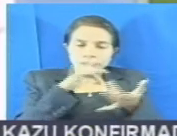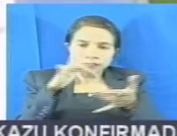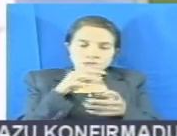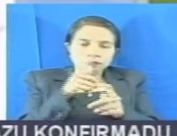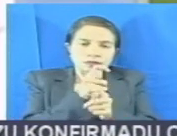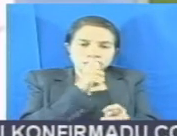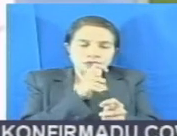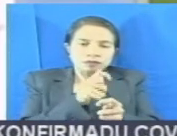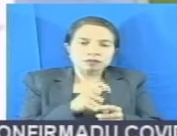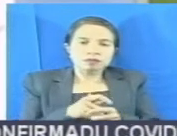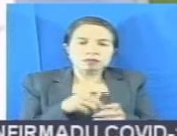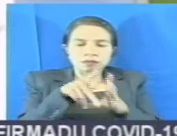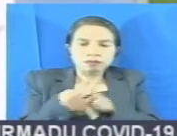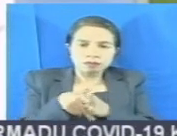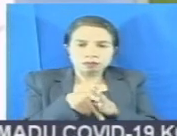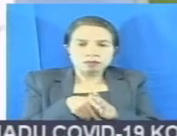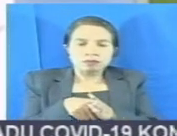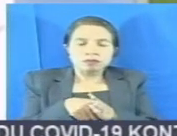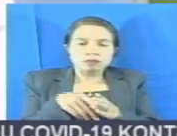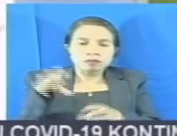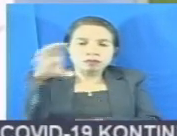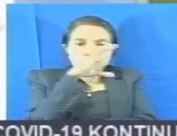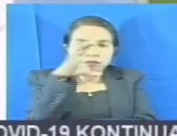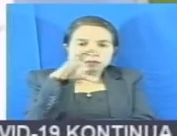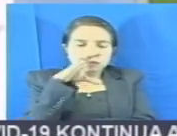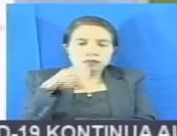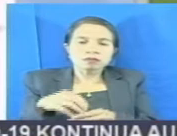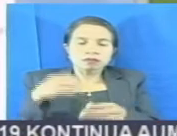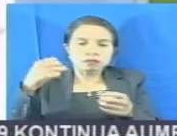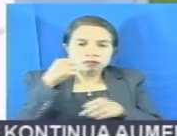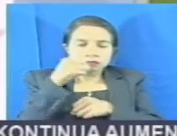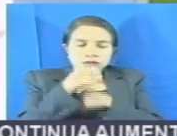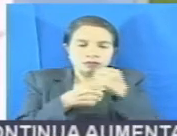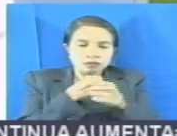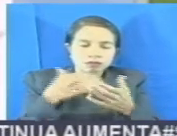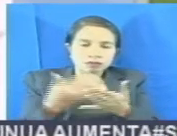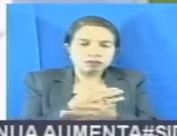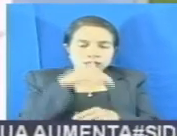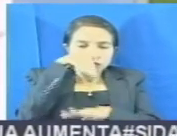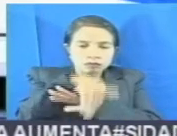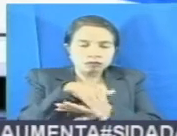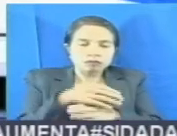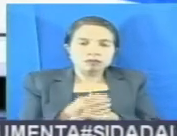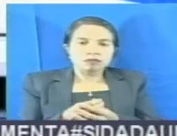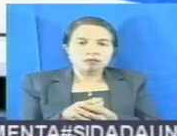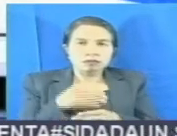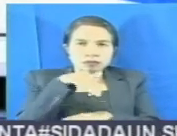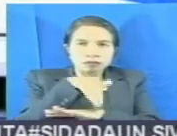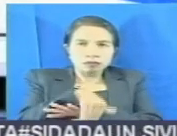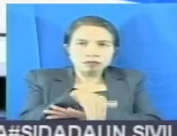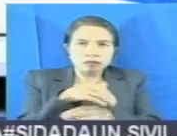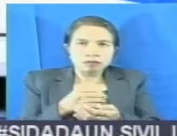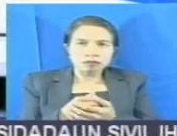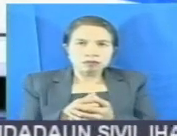transporte público e a âmbito natal no Tinanfon e Dané. Kalandiak, baita bot. Kalandiak,